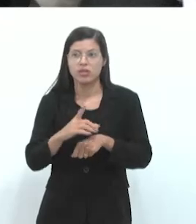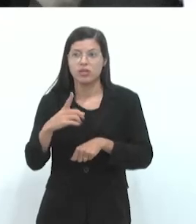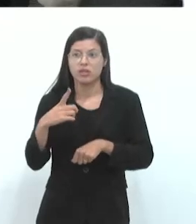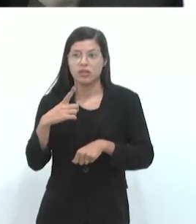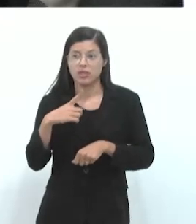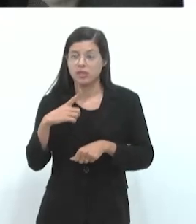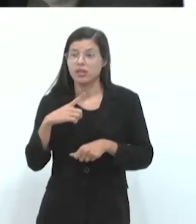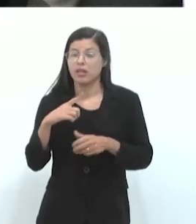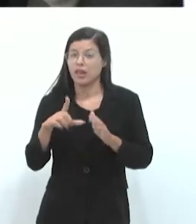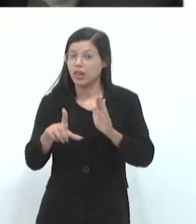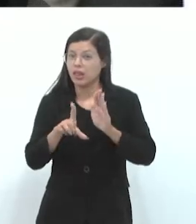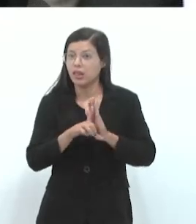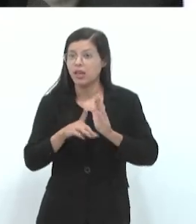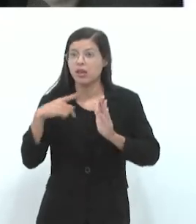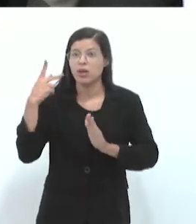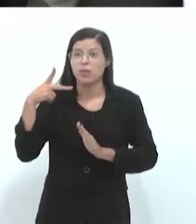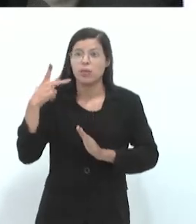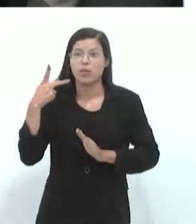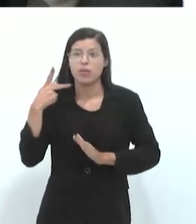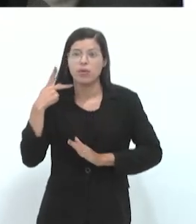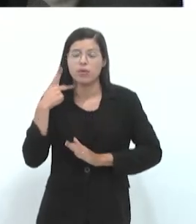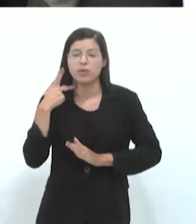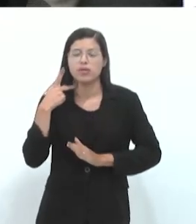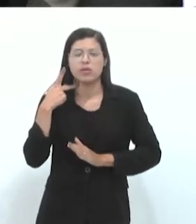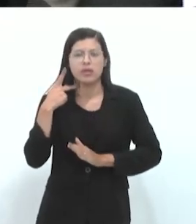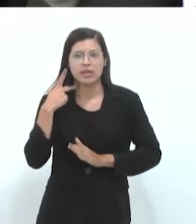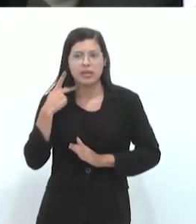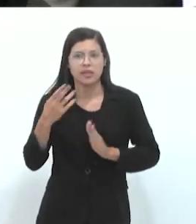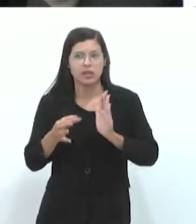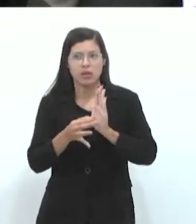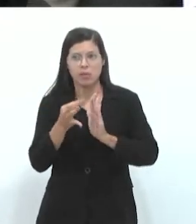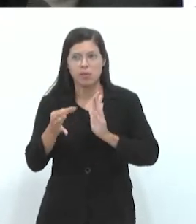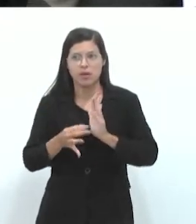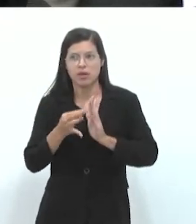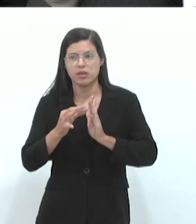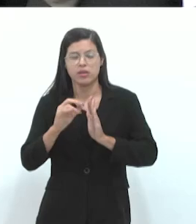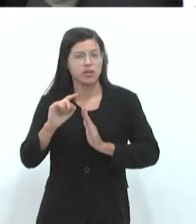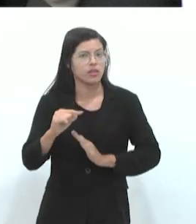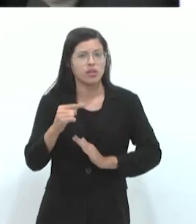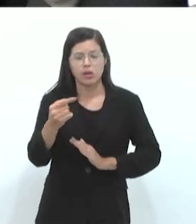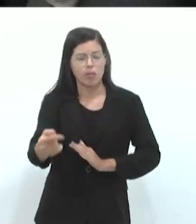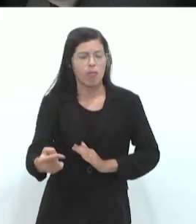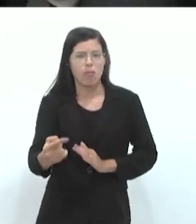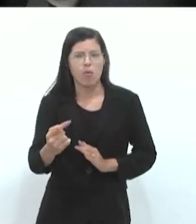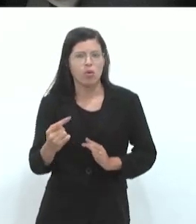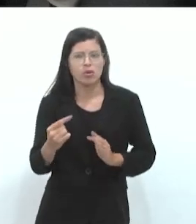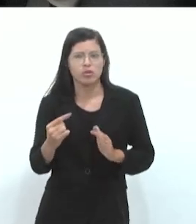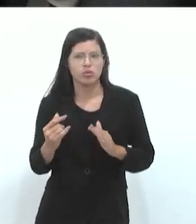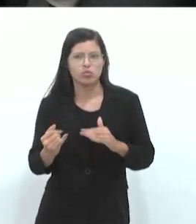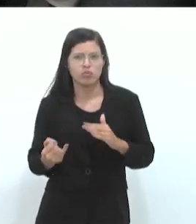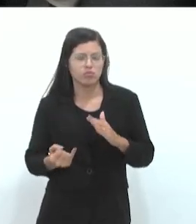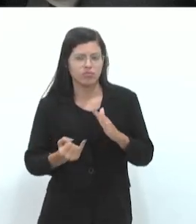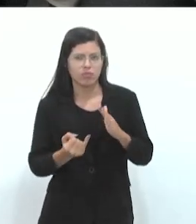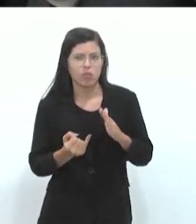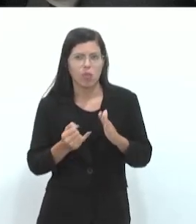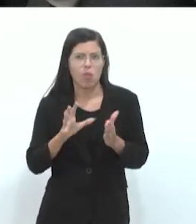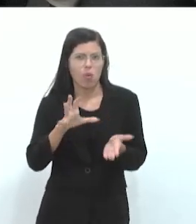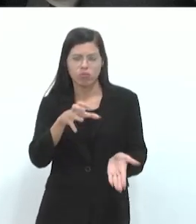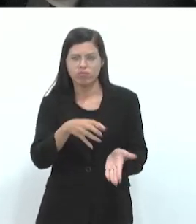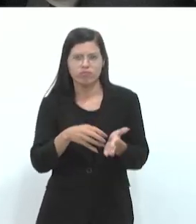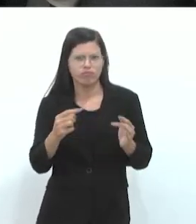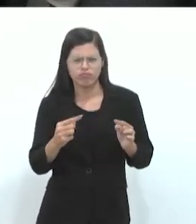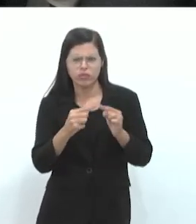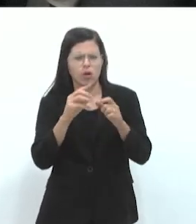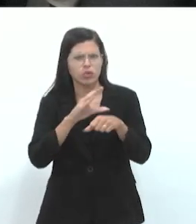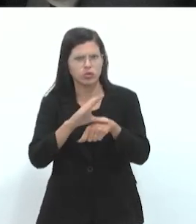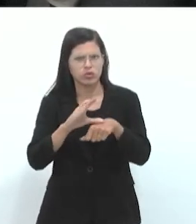e que depois o órgão especial foi e considerou constitucionais. Isso aí. E aí é que reside a questão. Porque, Perfeito.